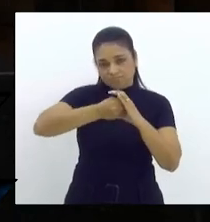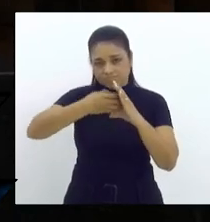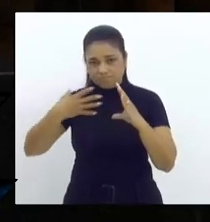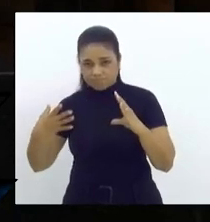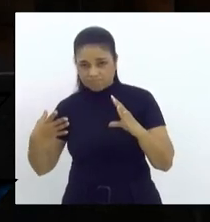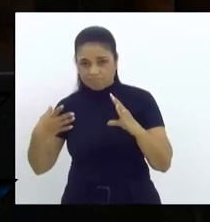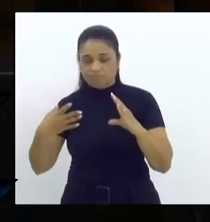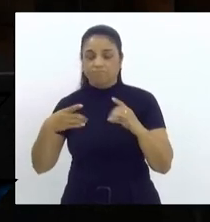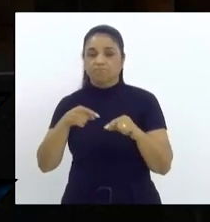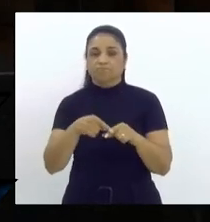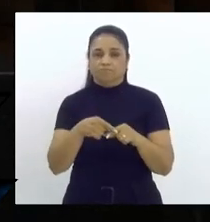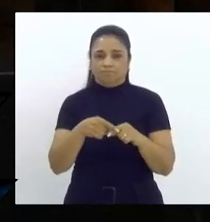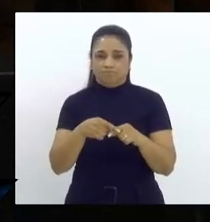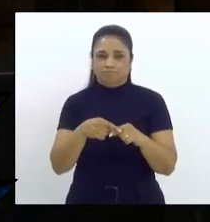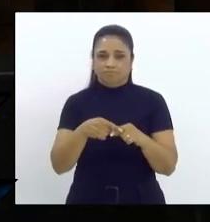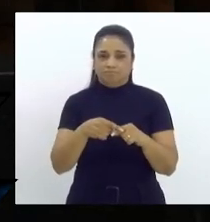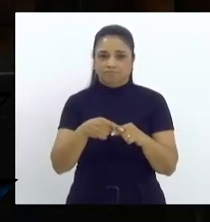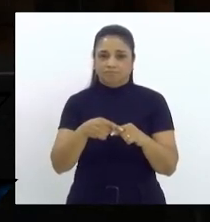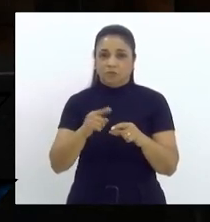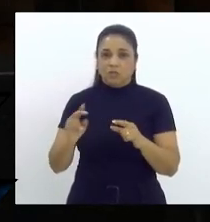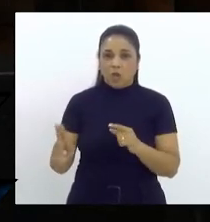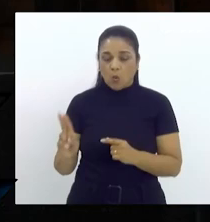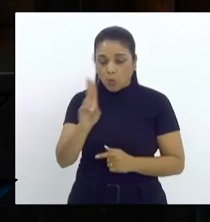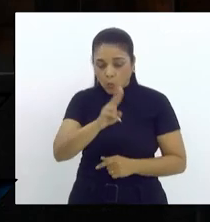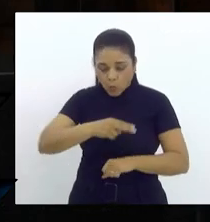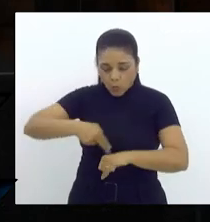de dominação da União.